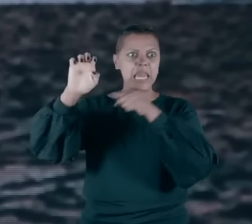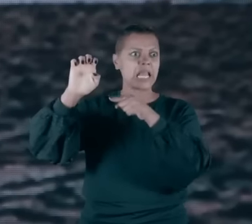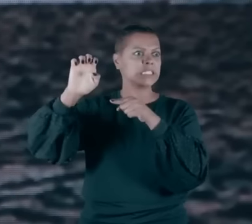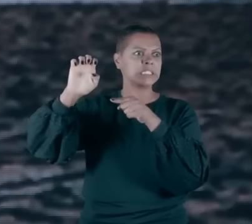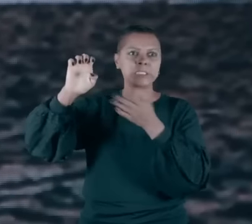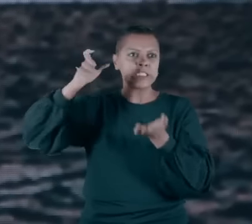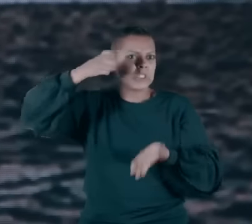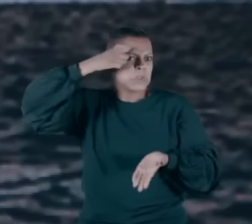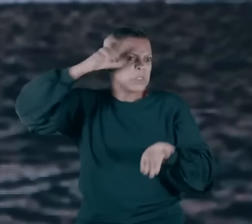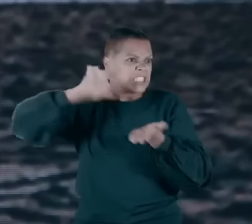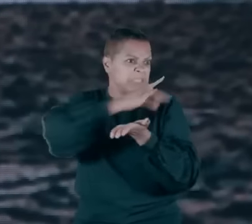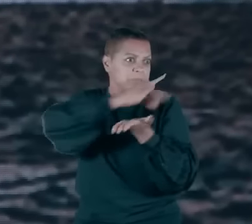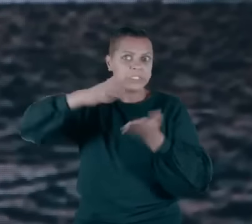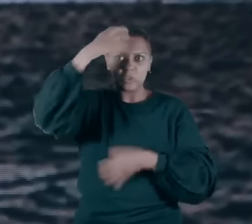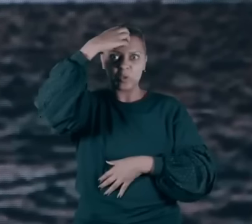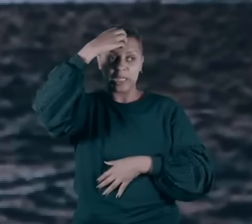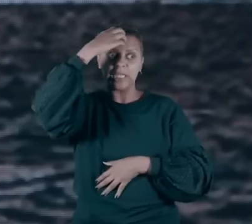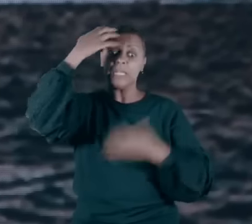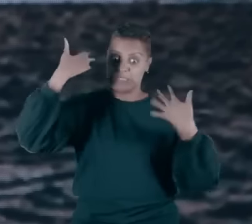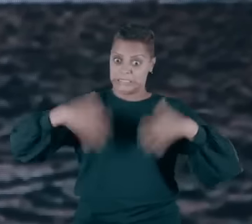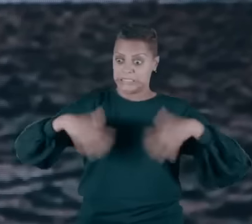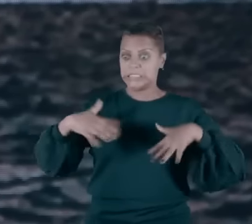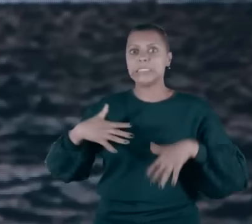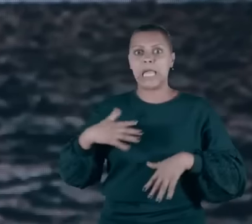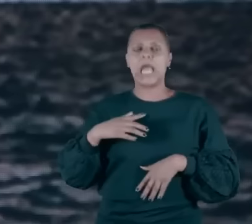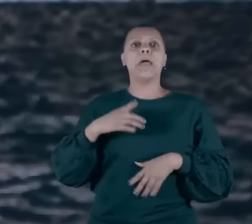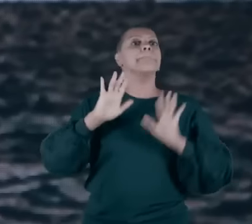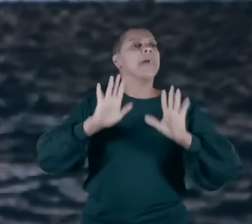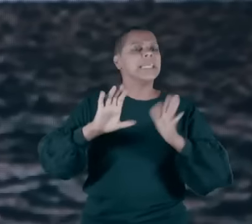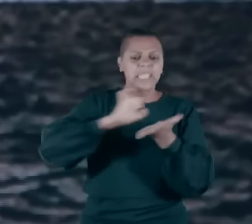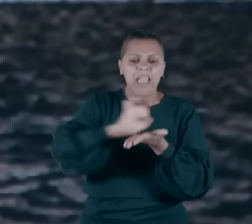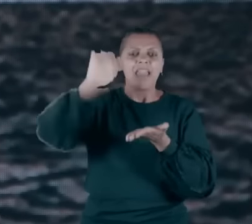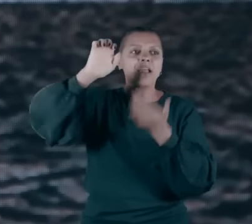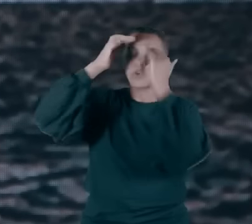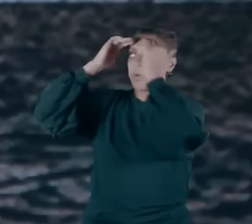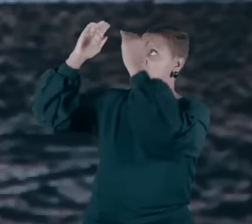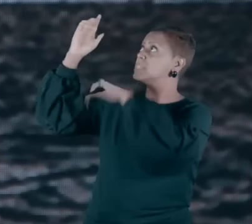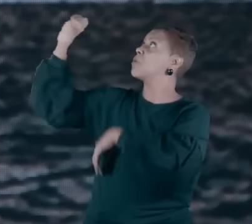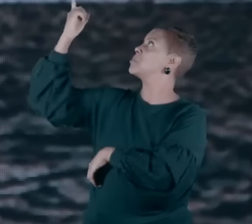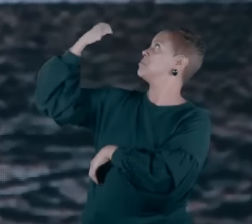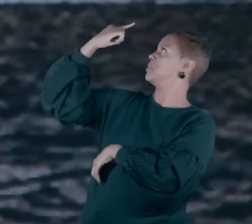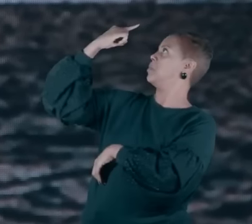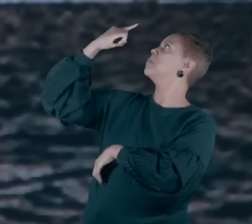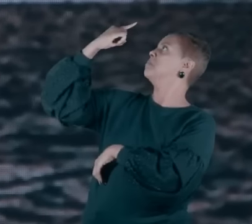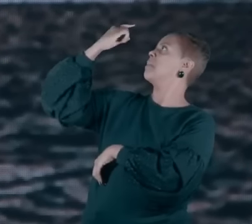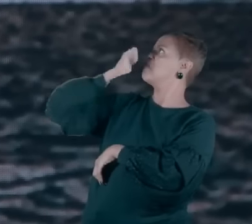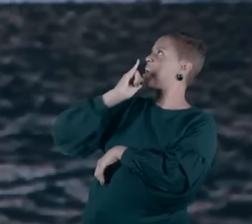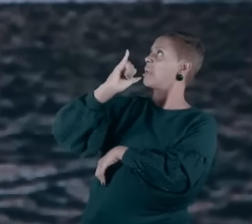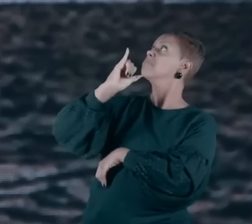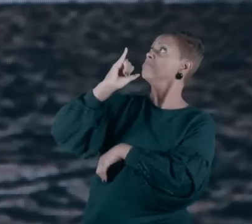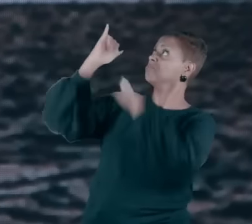sabia que aquilo era perigoso mas ele obedeceu a despeito do perigo que